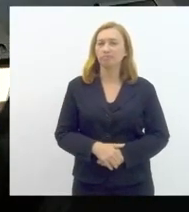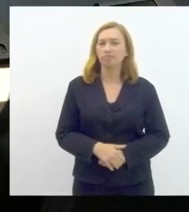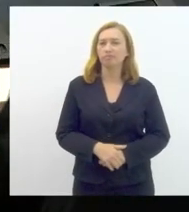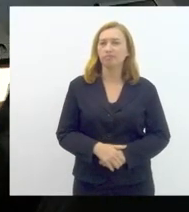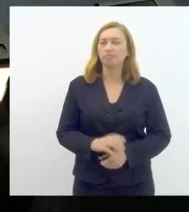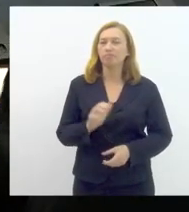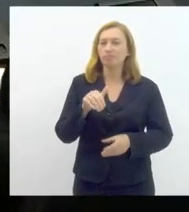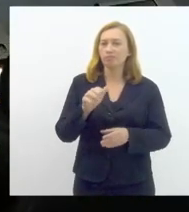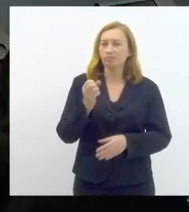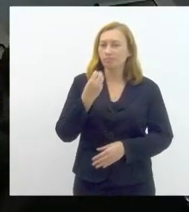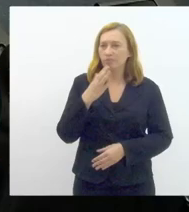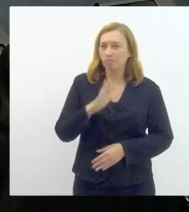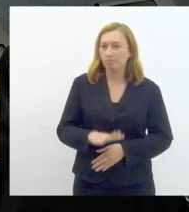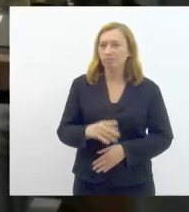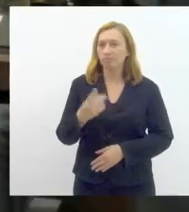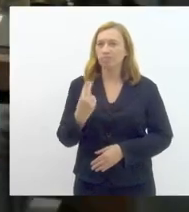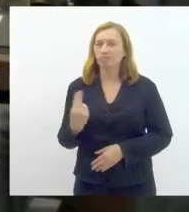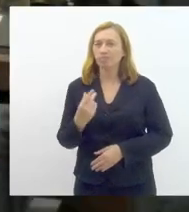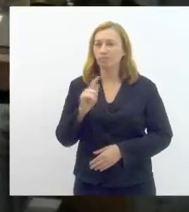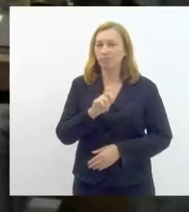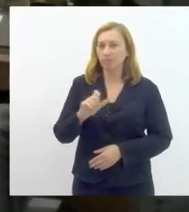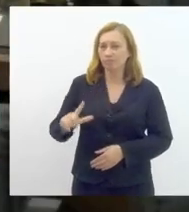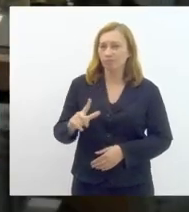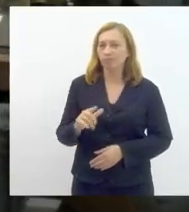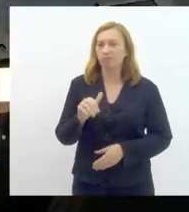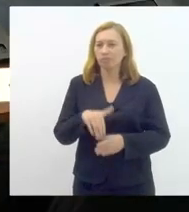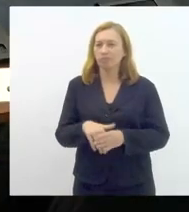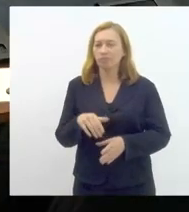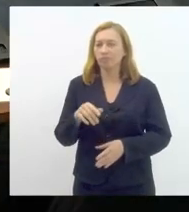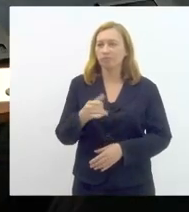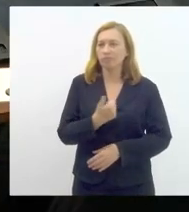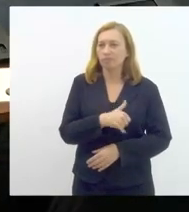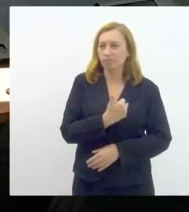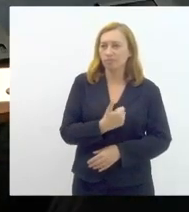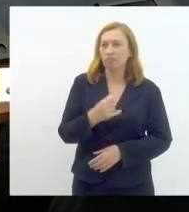Boa tarde, meu nome é Gabriel e eu vou votar na Rebeca, de São João.